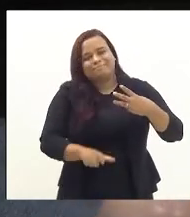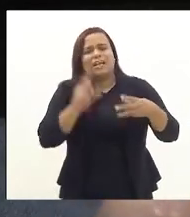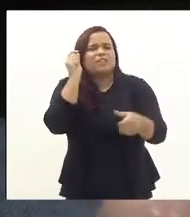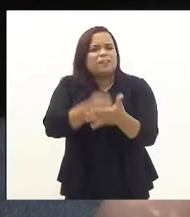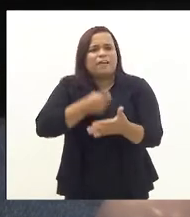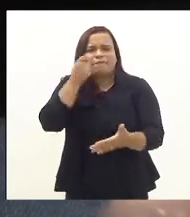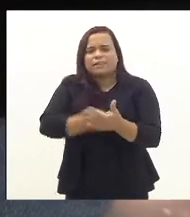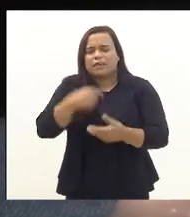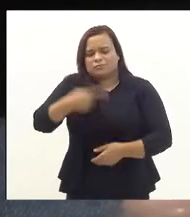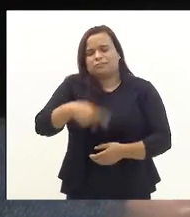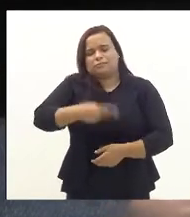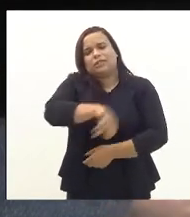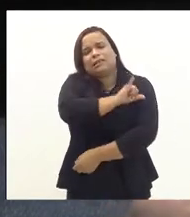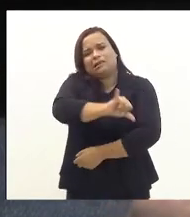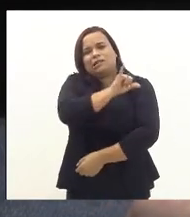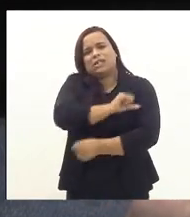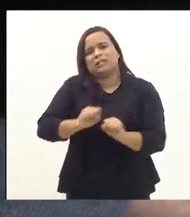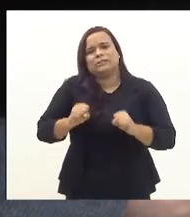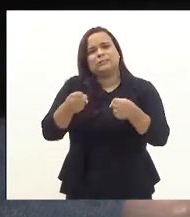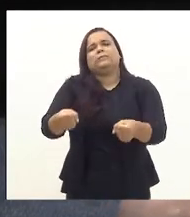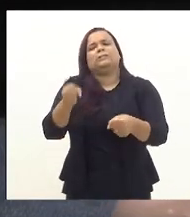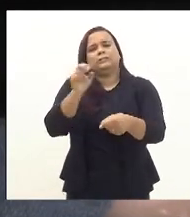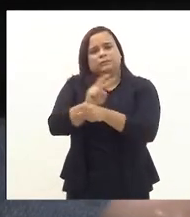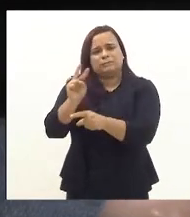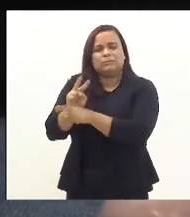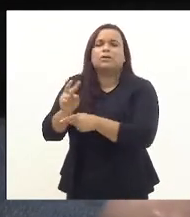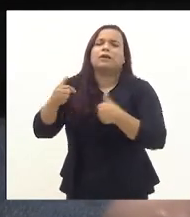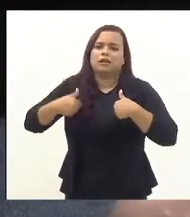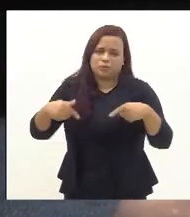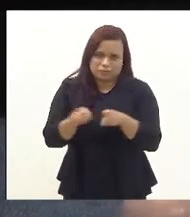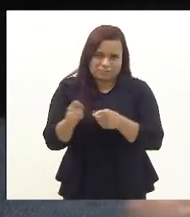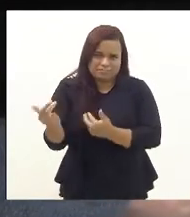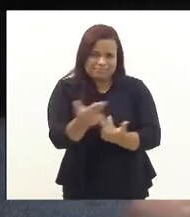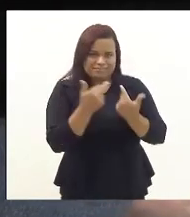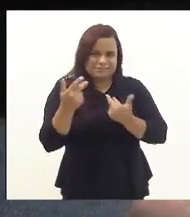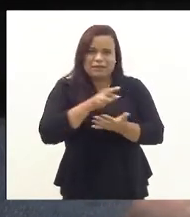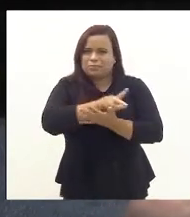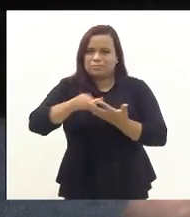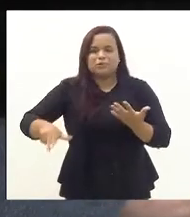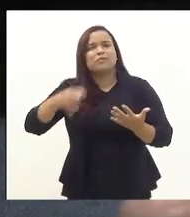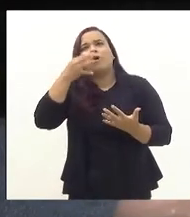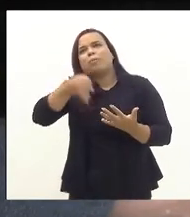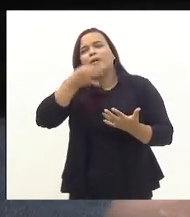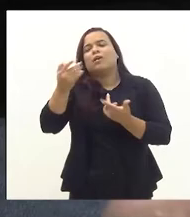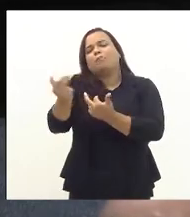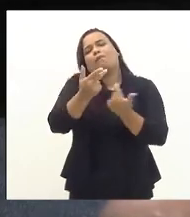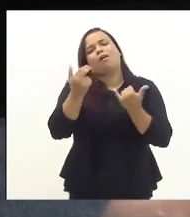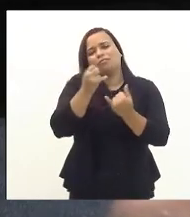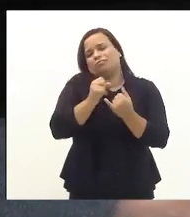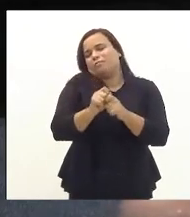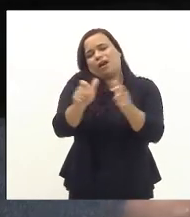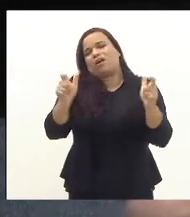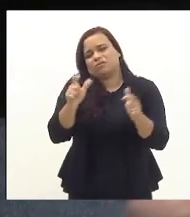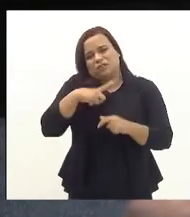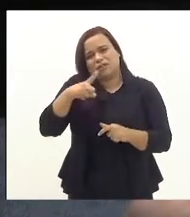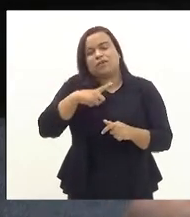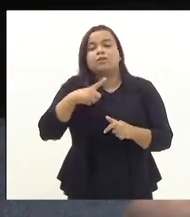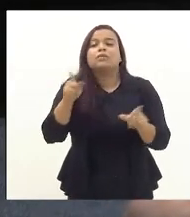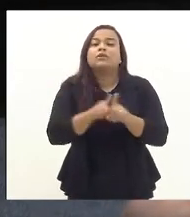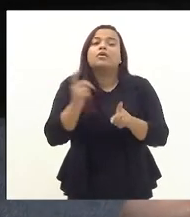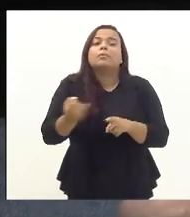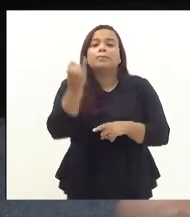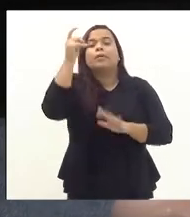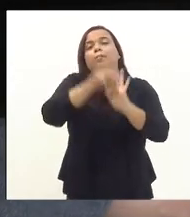aqui no estado do Rio de Janeiro, e na qual eu comungo também, muitas das bandeiras que eles levantam, e da importância de se